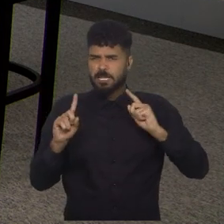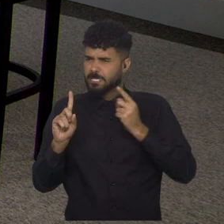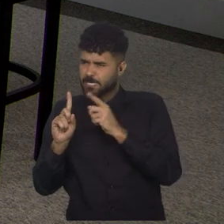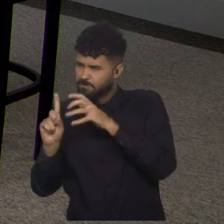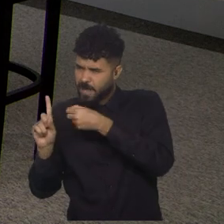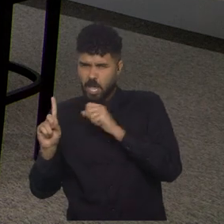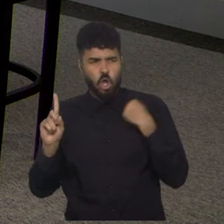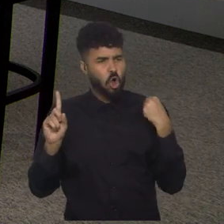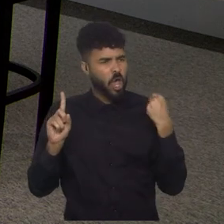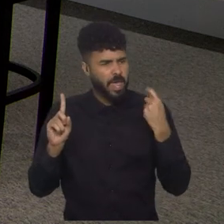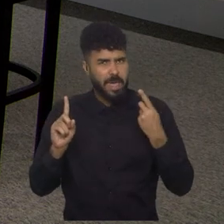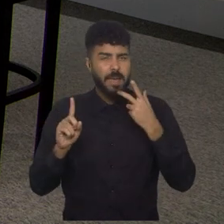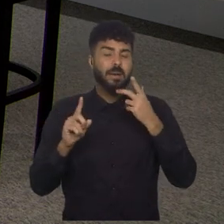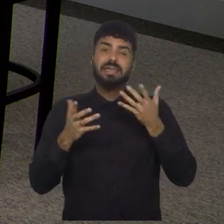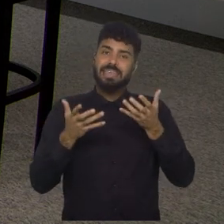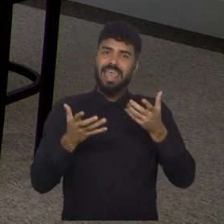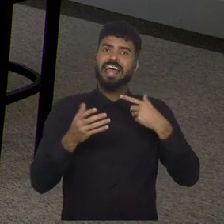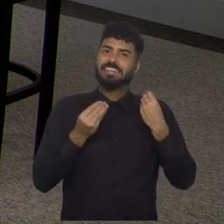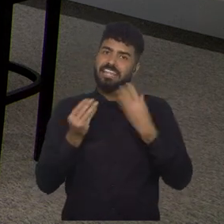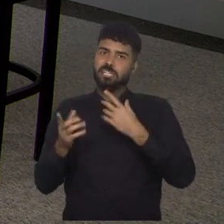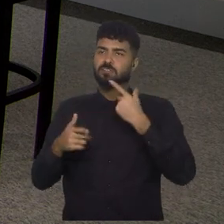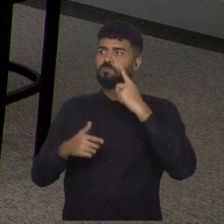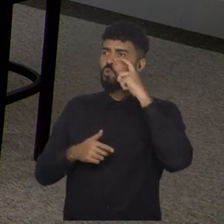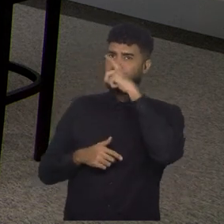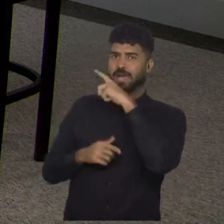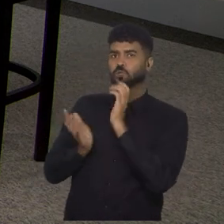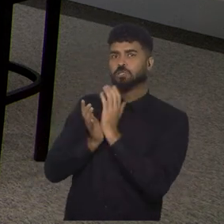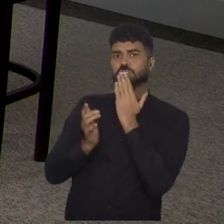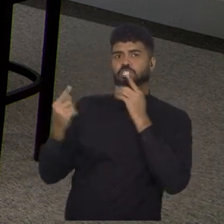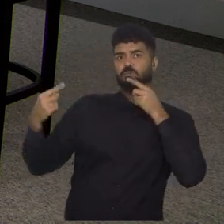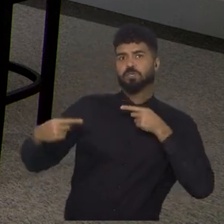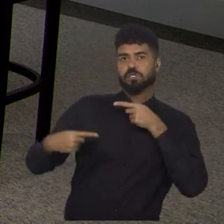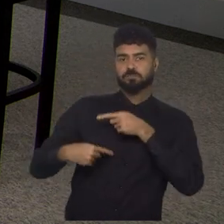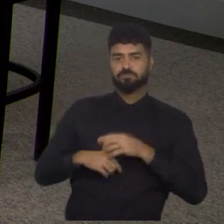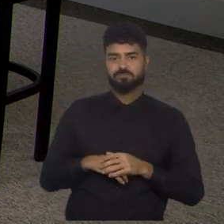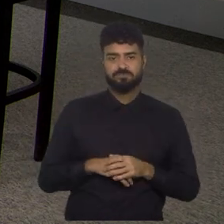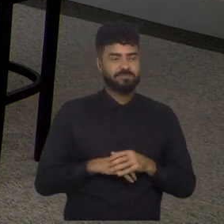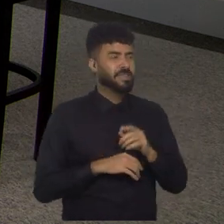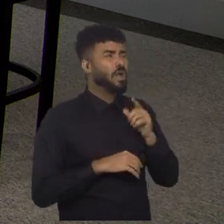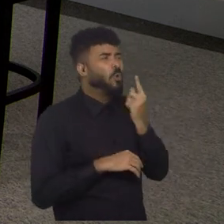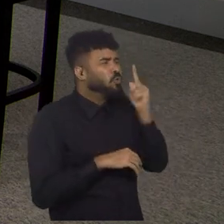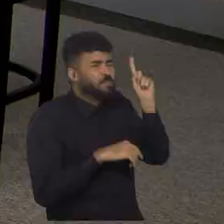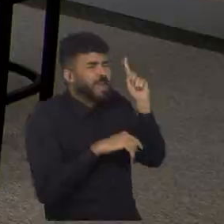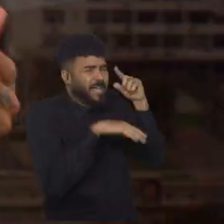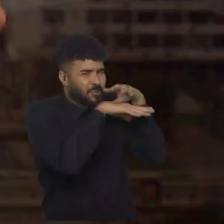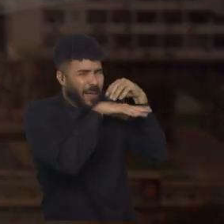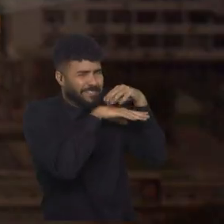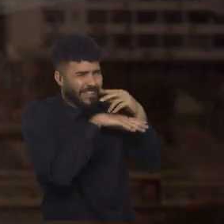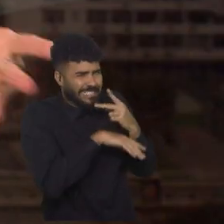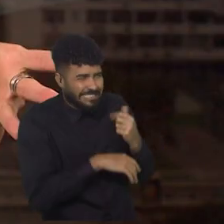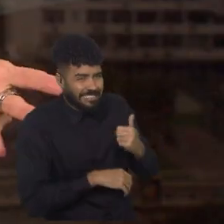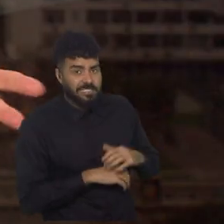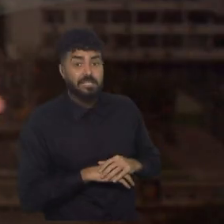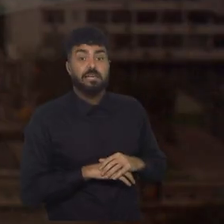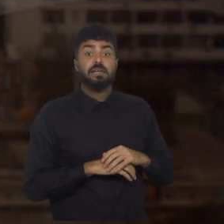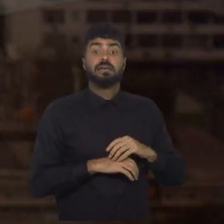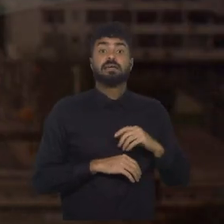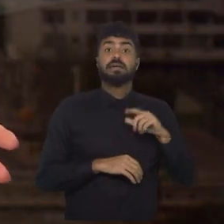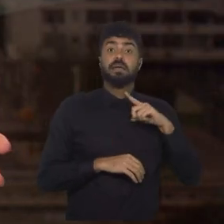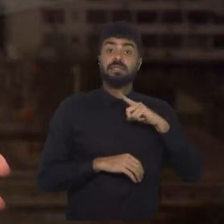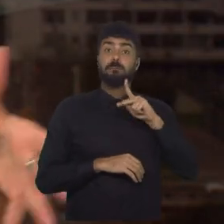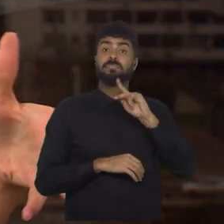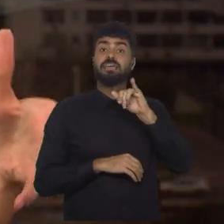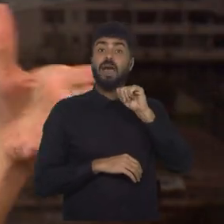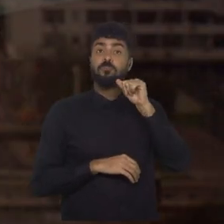dar dificuldade para o time adversário. E só para encerrar mesmo, falar de Suécia, Suécia que tem a Pia Sundhage aqui